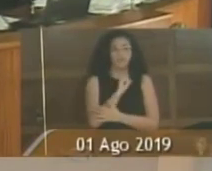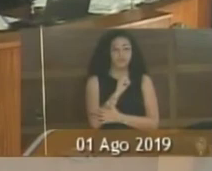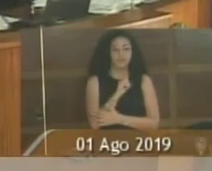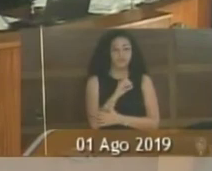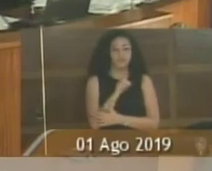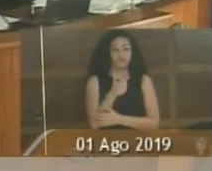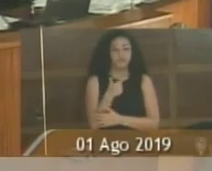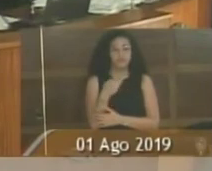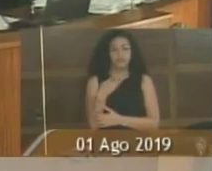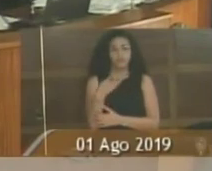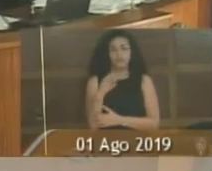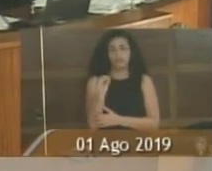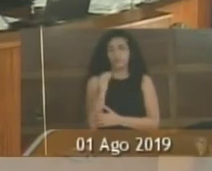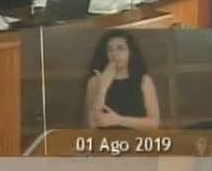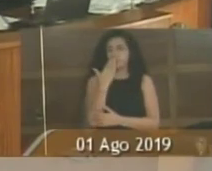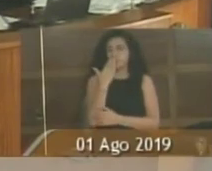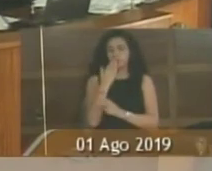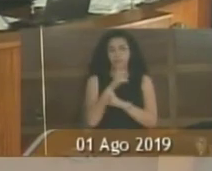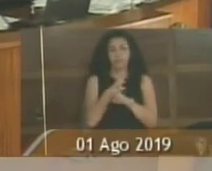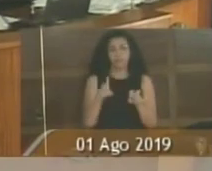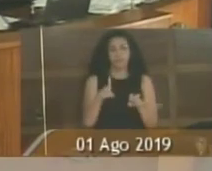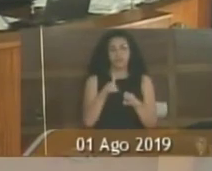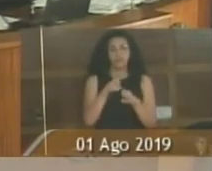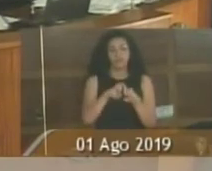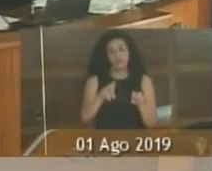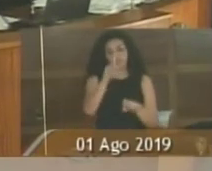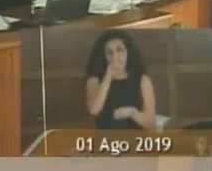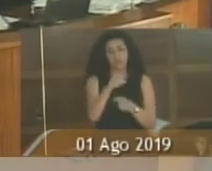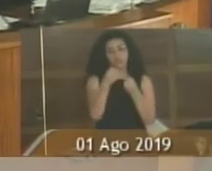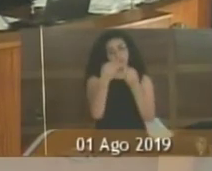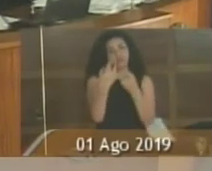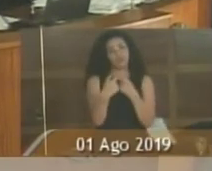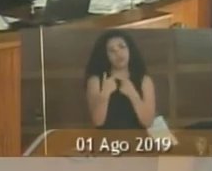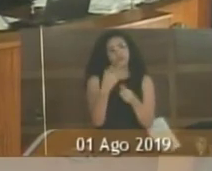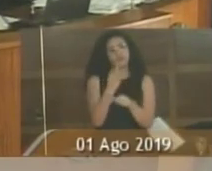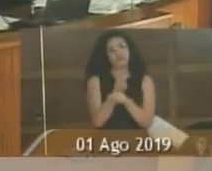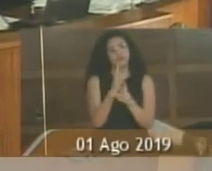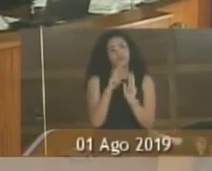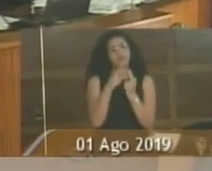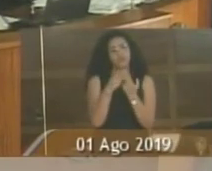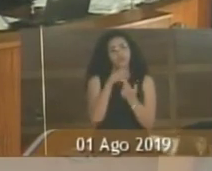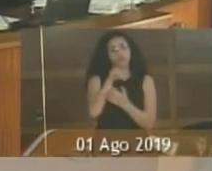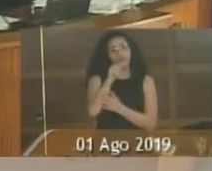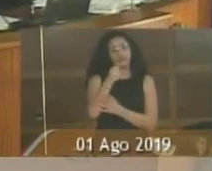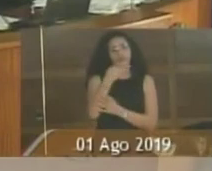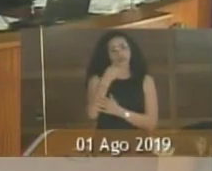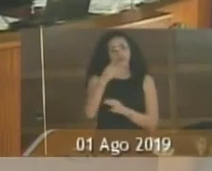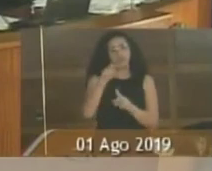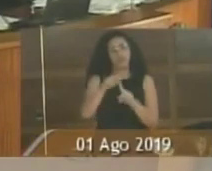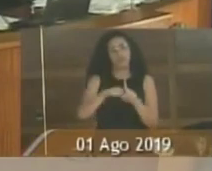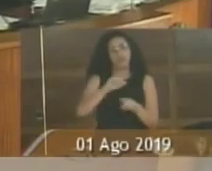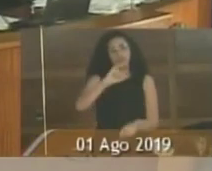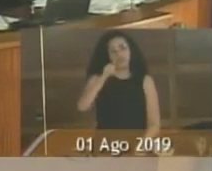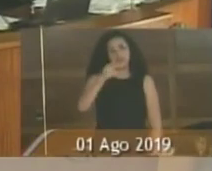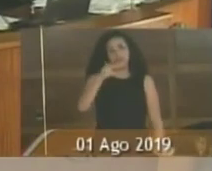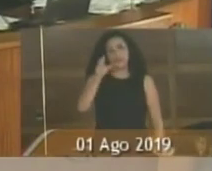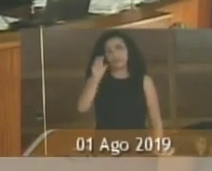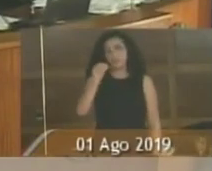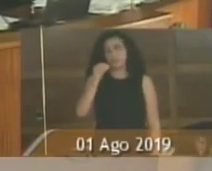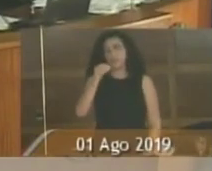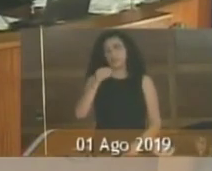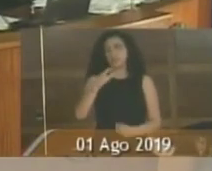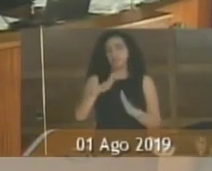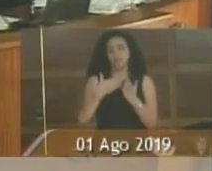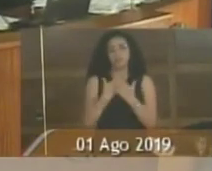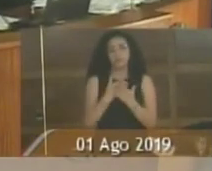vereador Aline Sindicato, solicitando à mesa seja justificada sua ausência na sessão do dia 4 de junho. Em discussão única, requerimento 243, de autoria do